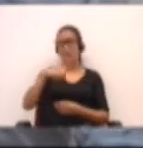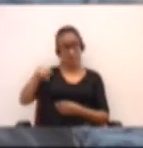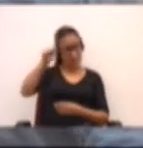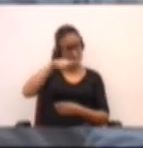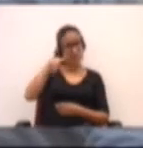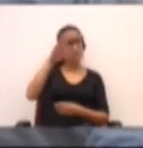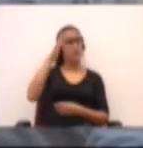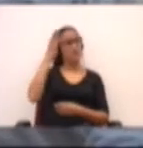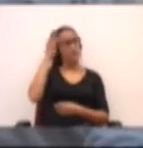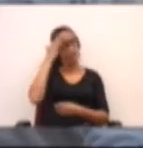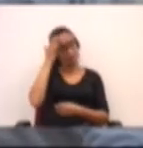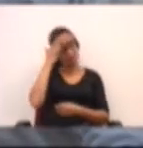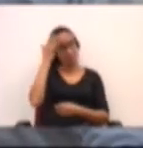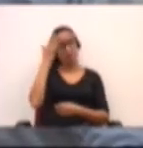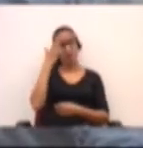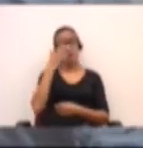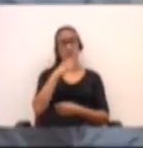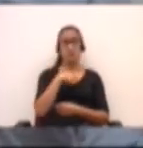da nossa